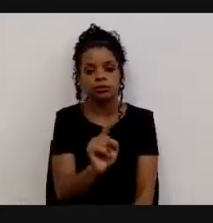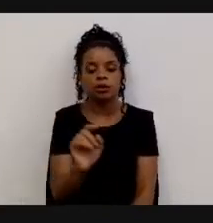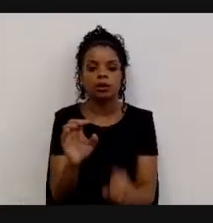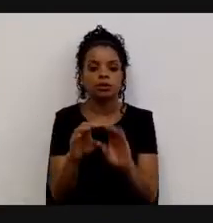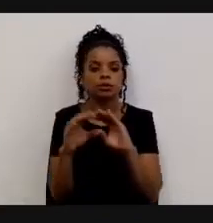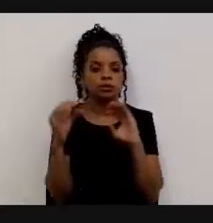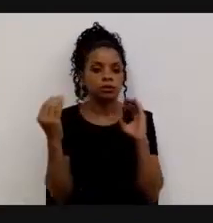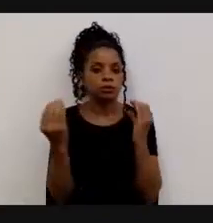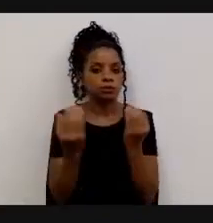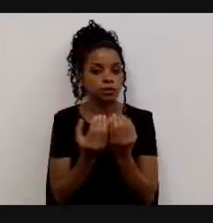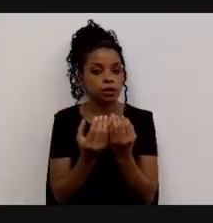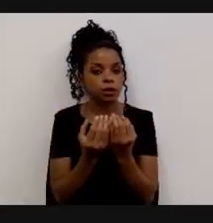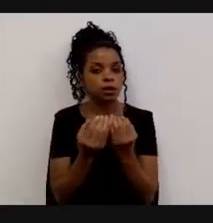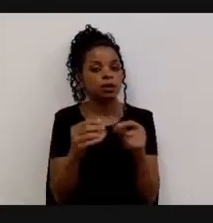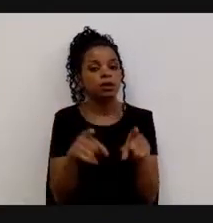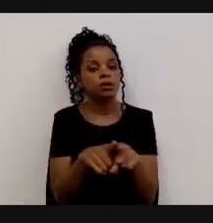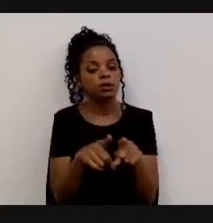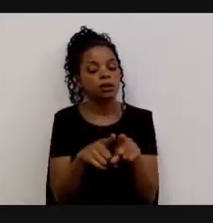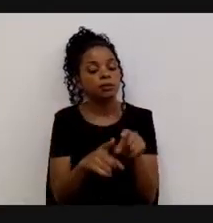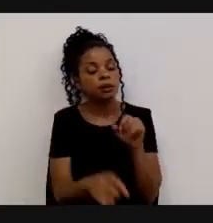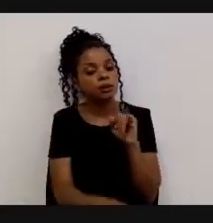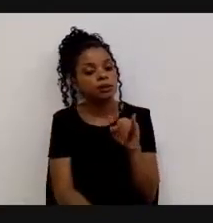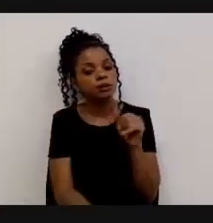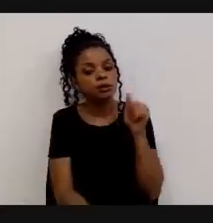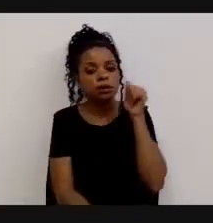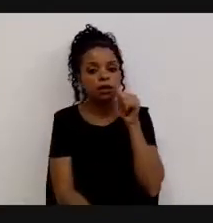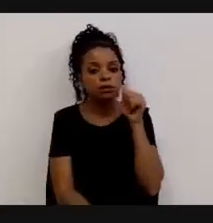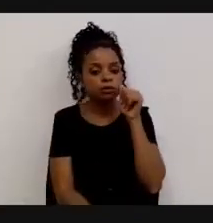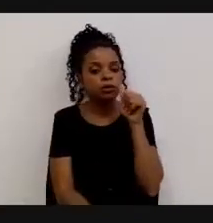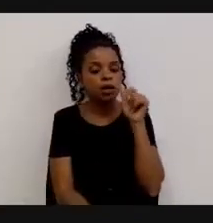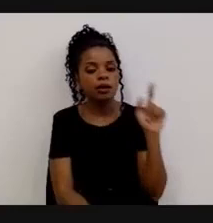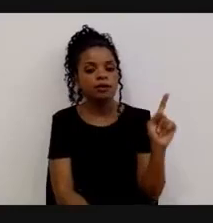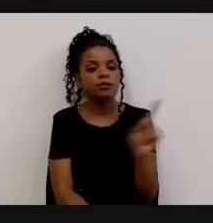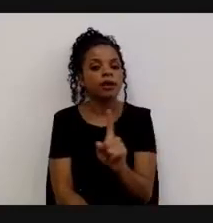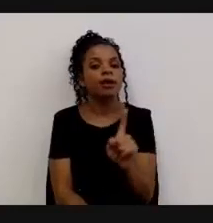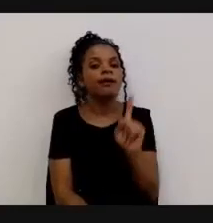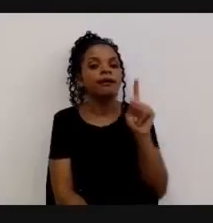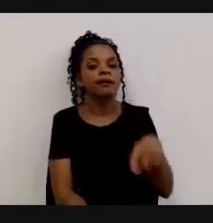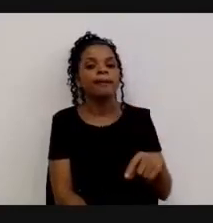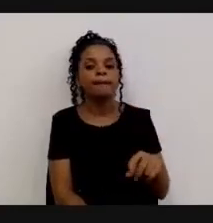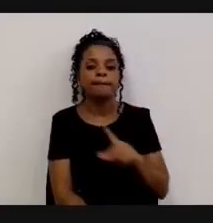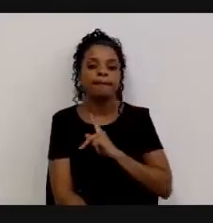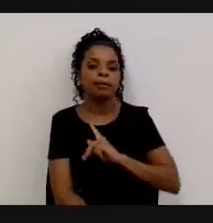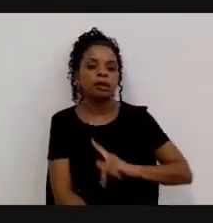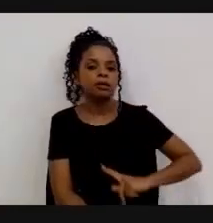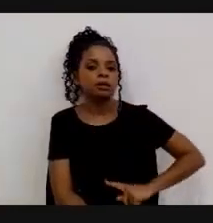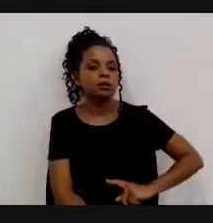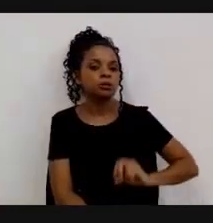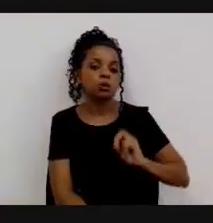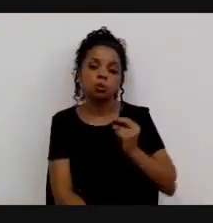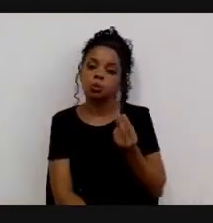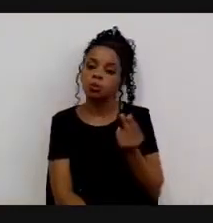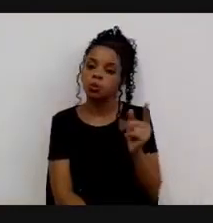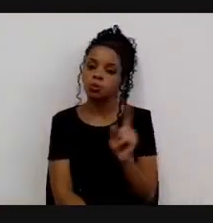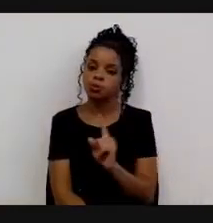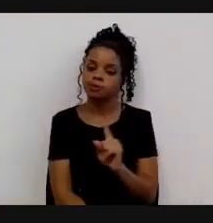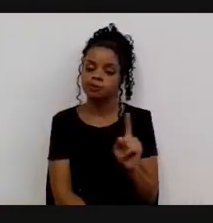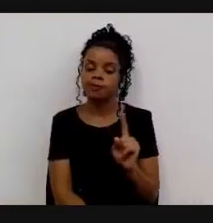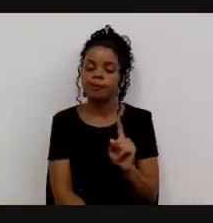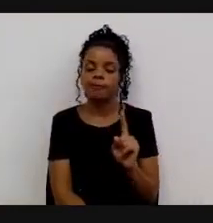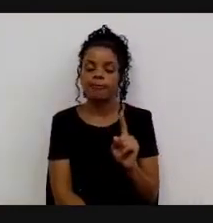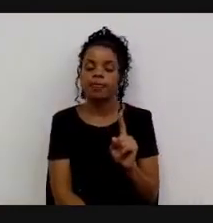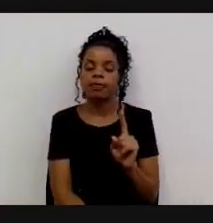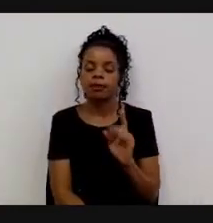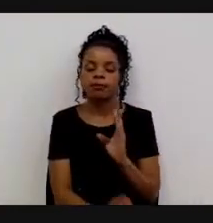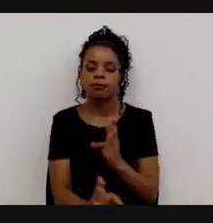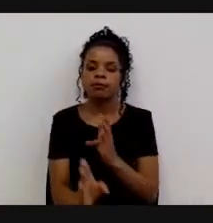mulheres exerciam ou não nessas comissões o cargo de presidência ou não. E com base nessas informações foi feita